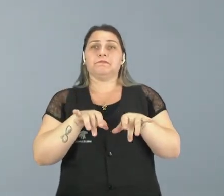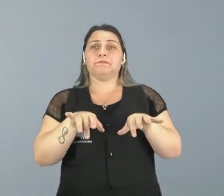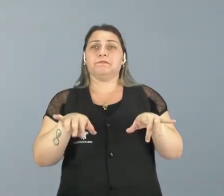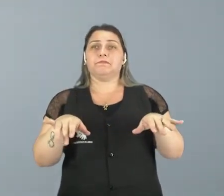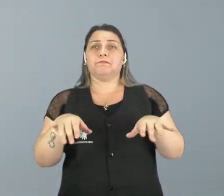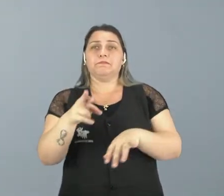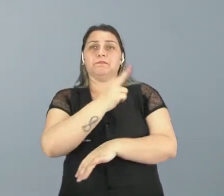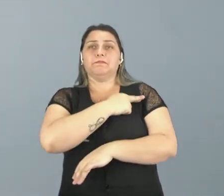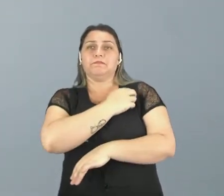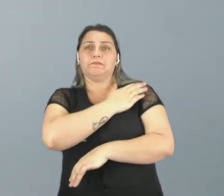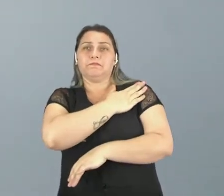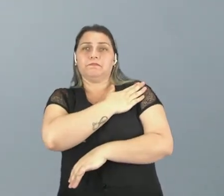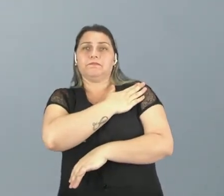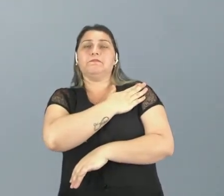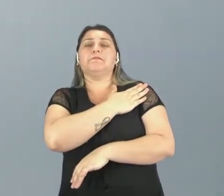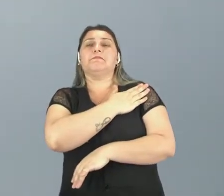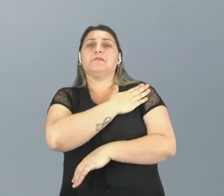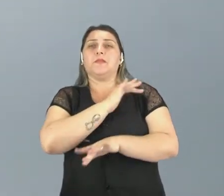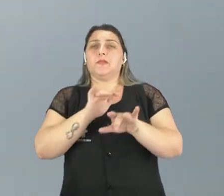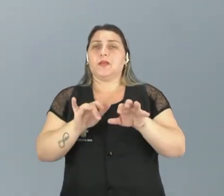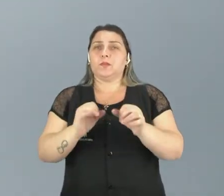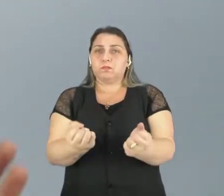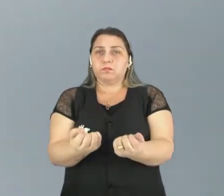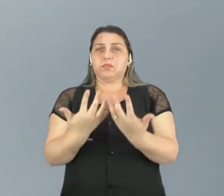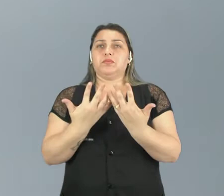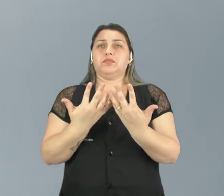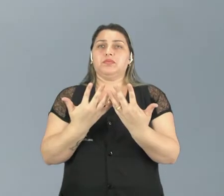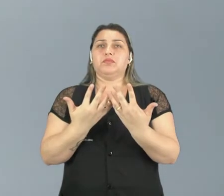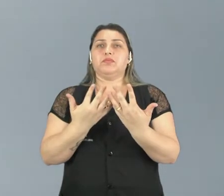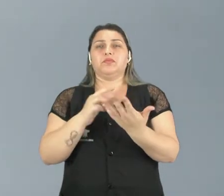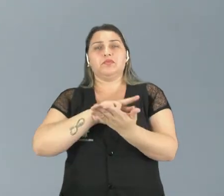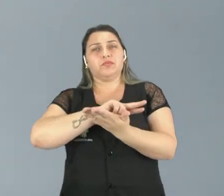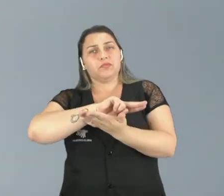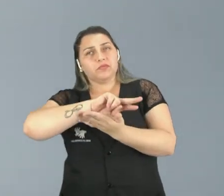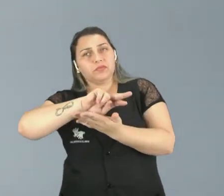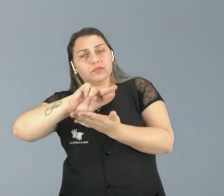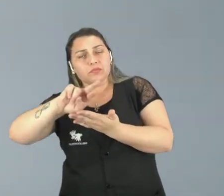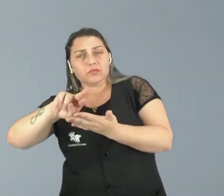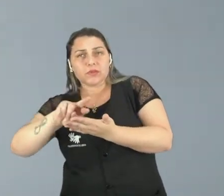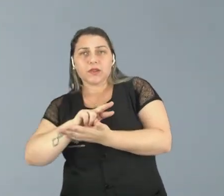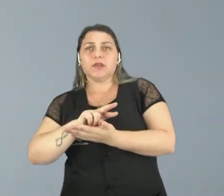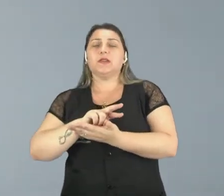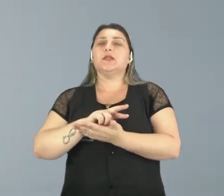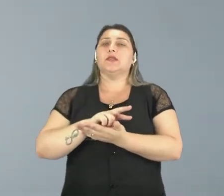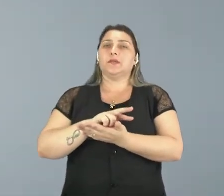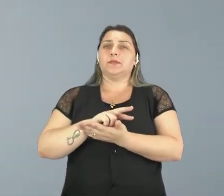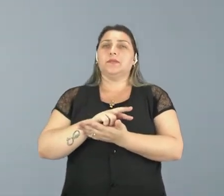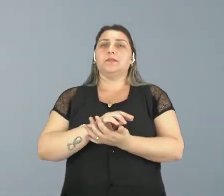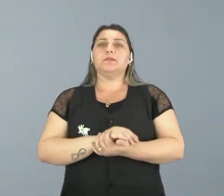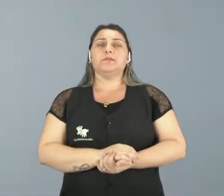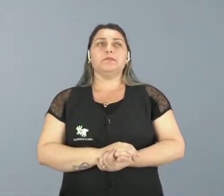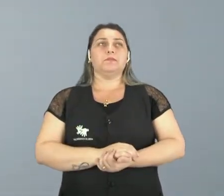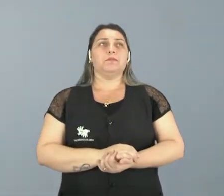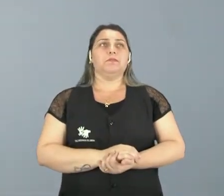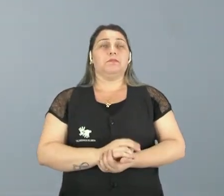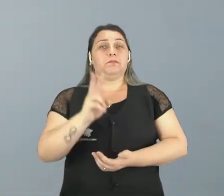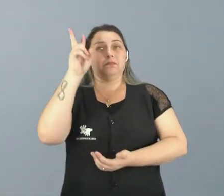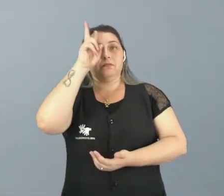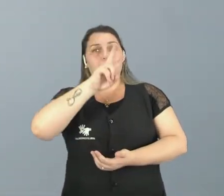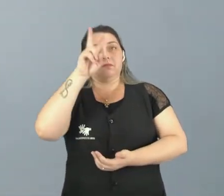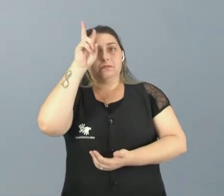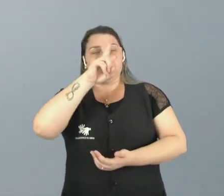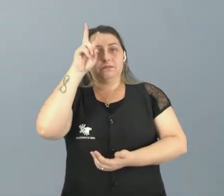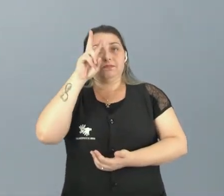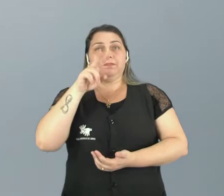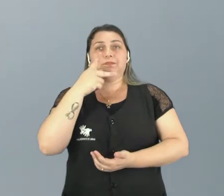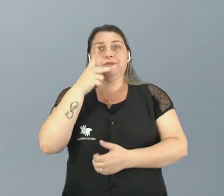sobre racismo, reportagens sobre racismo. A gente vê várias, né? Não somente essa que a gente acabou de ver, tá? Lembrando, como falou